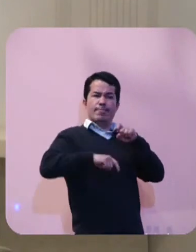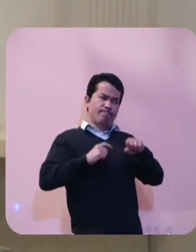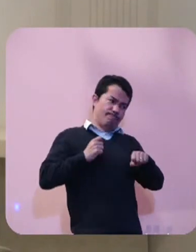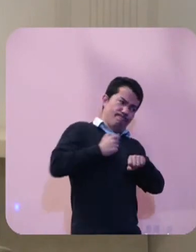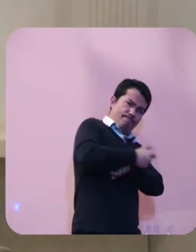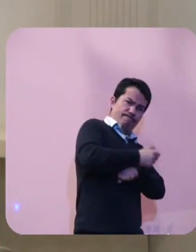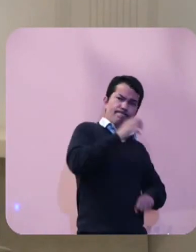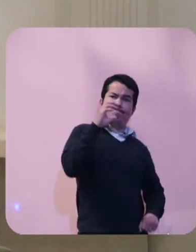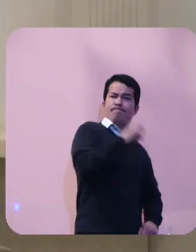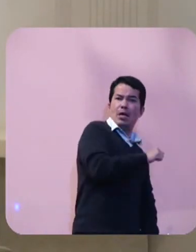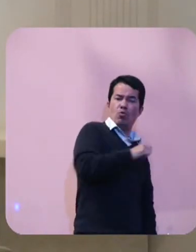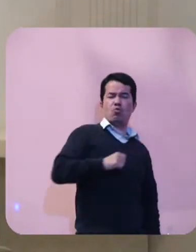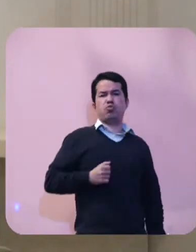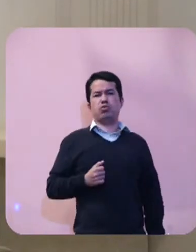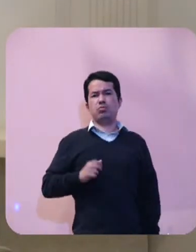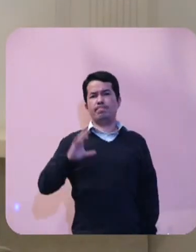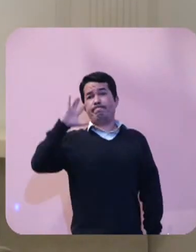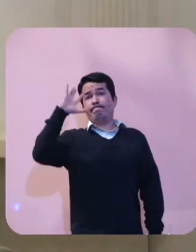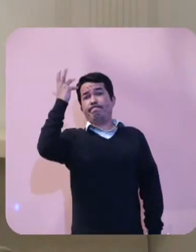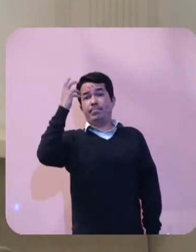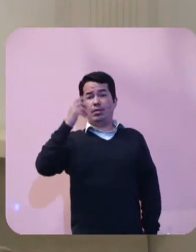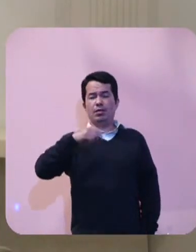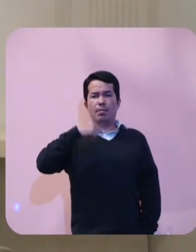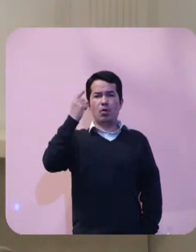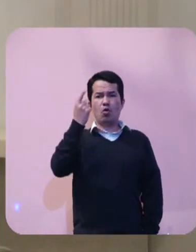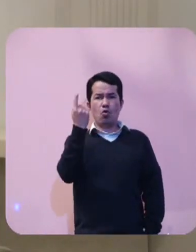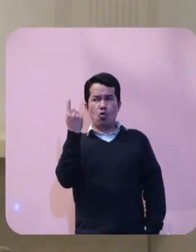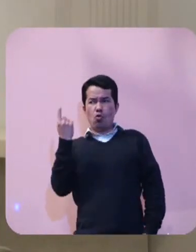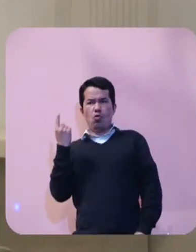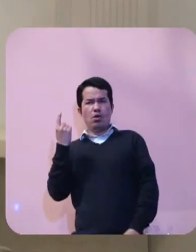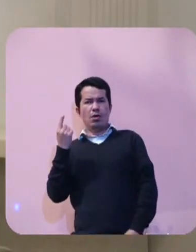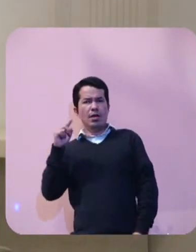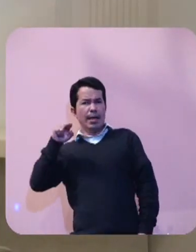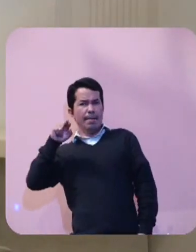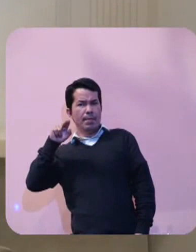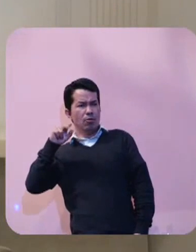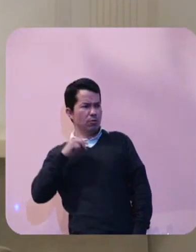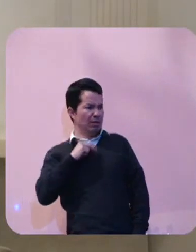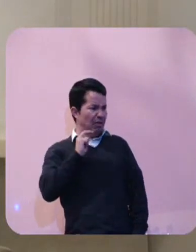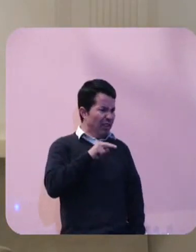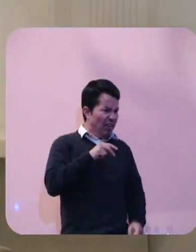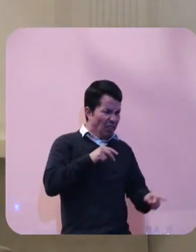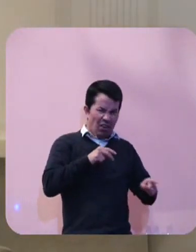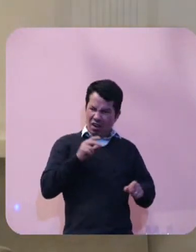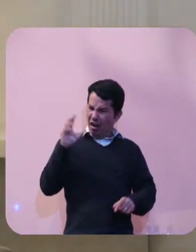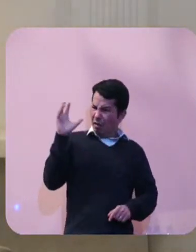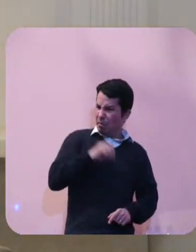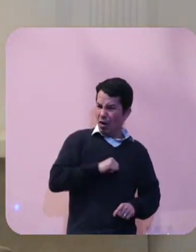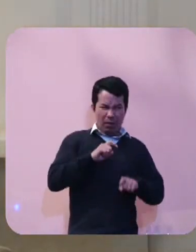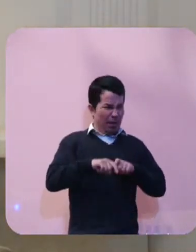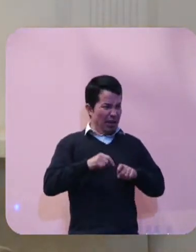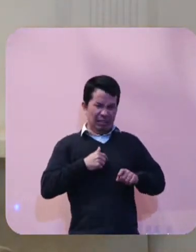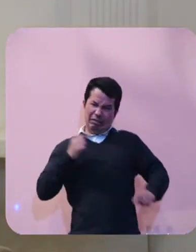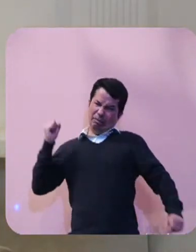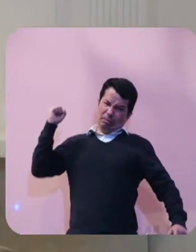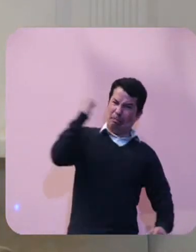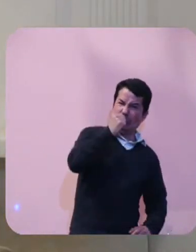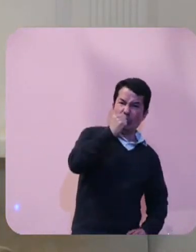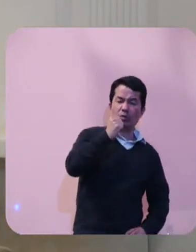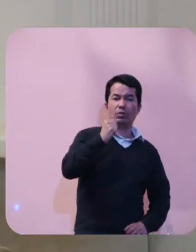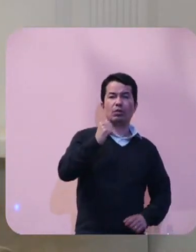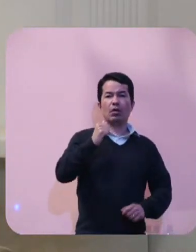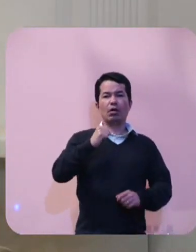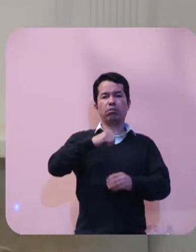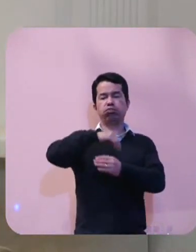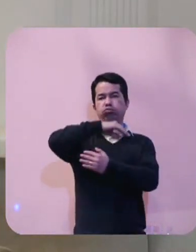casa, porque o coração dos seus filhos não foi tratado. E é interessante que, às